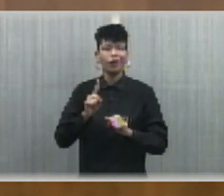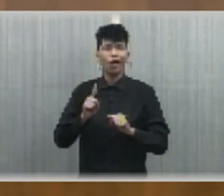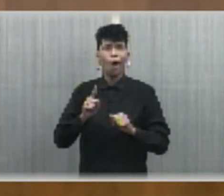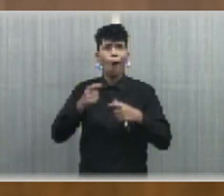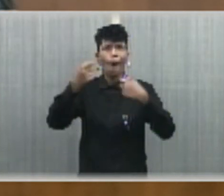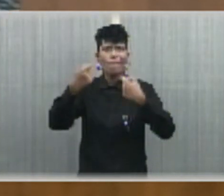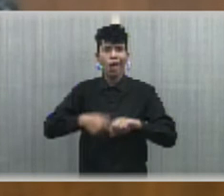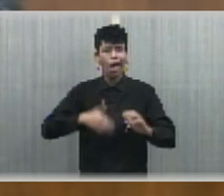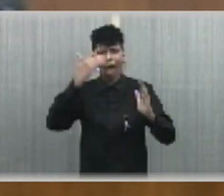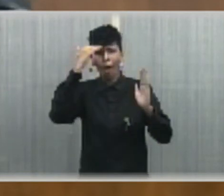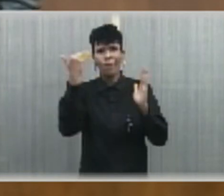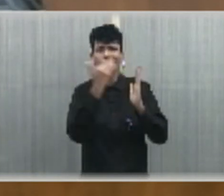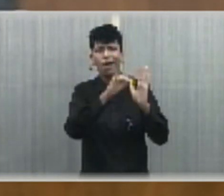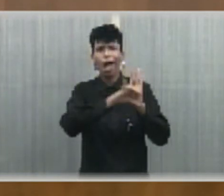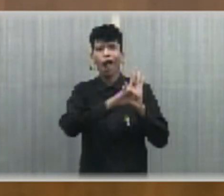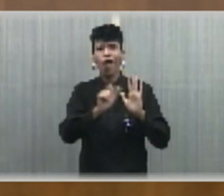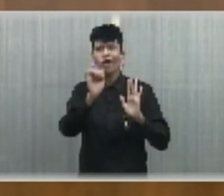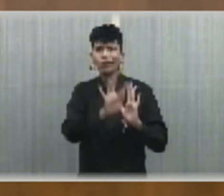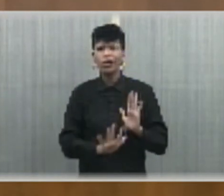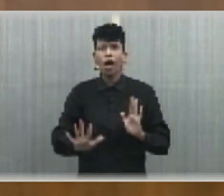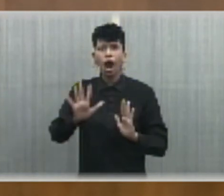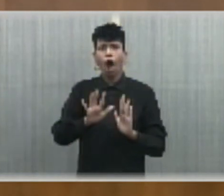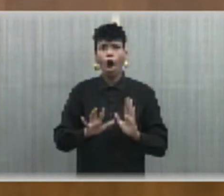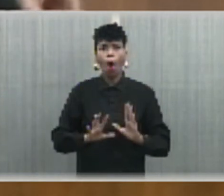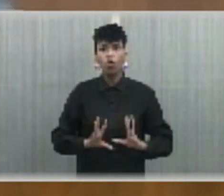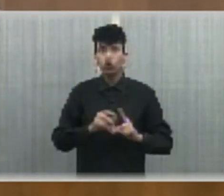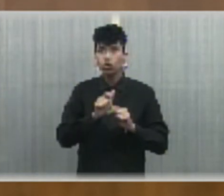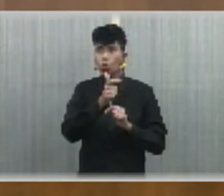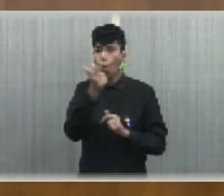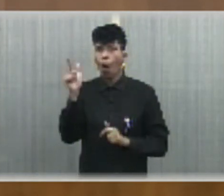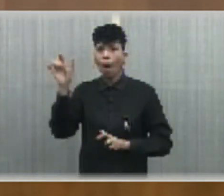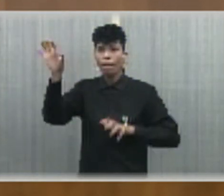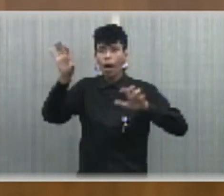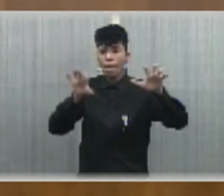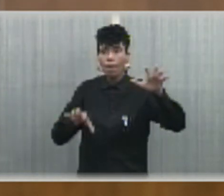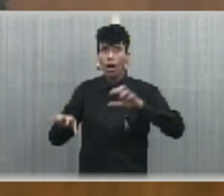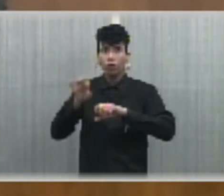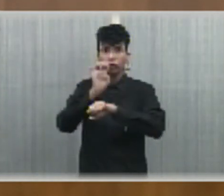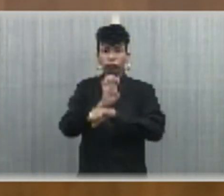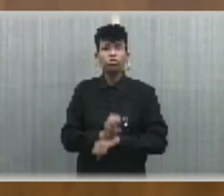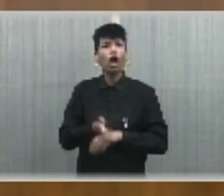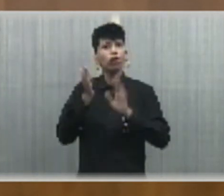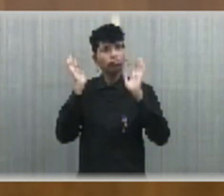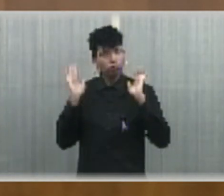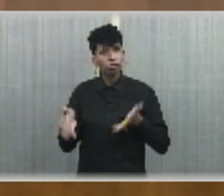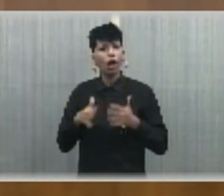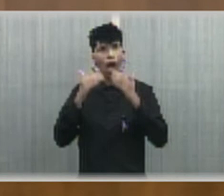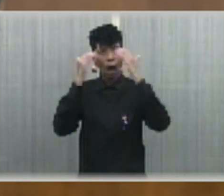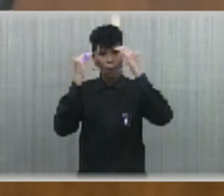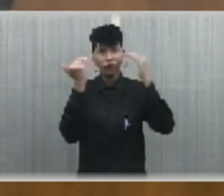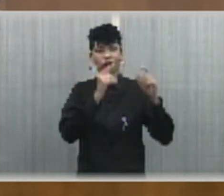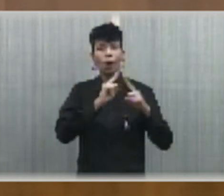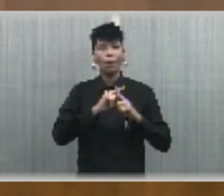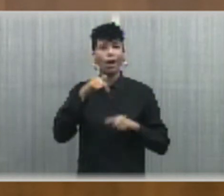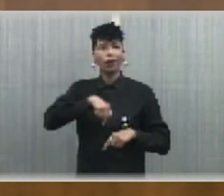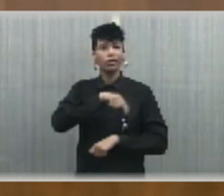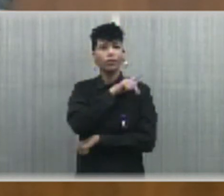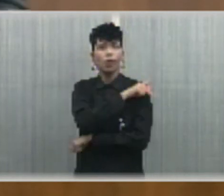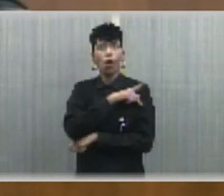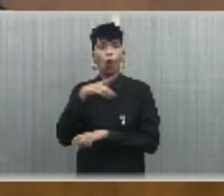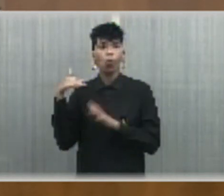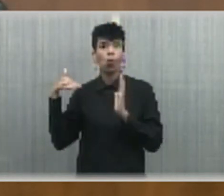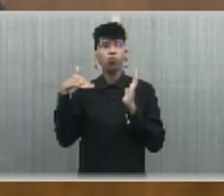obedecer à lei federal. Todos os outros estados da federação obedeceram. O Piauí foi um dos últimos, se não o